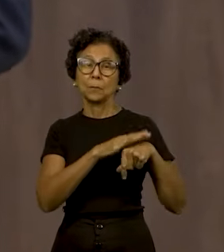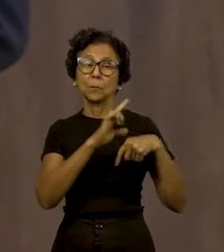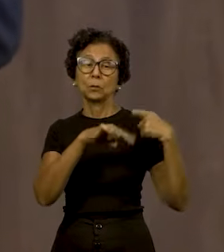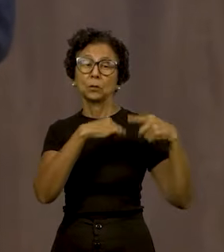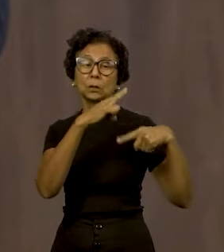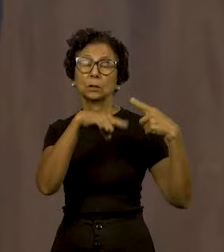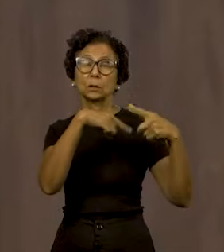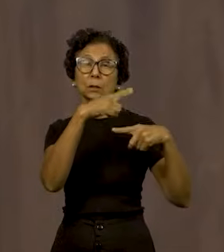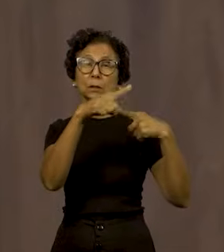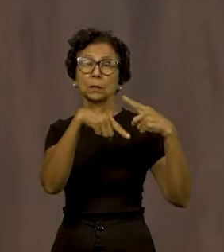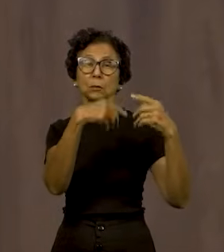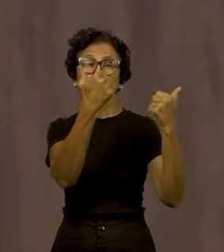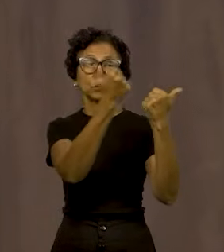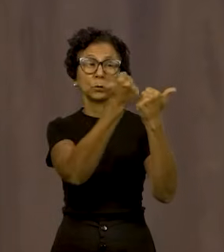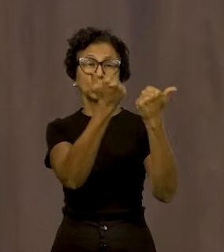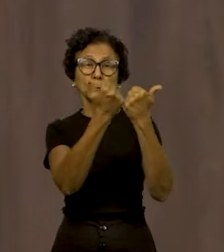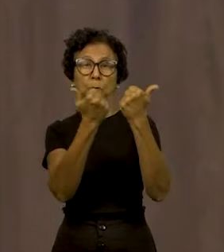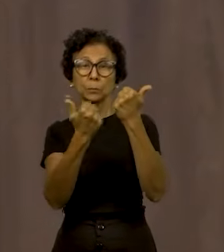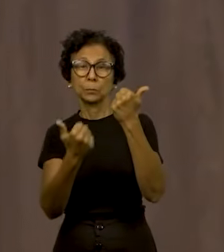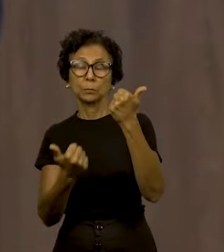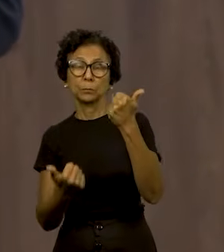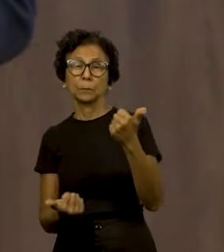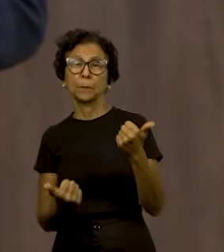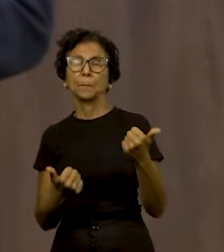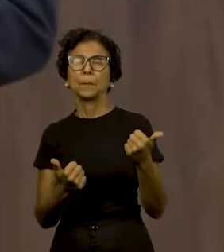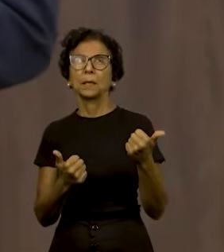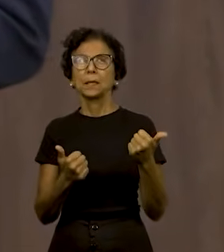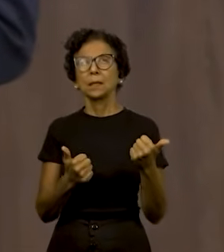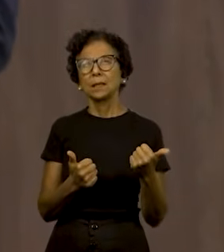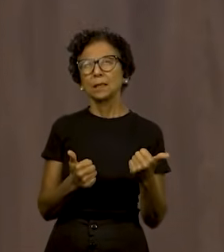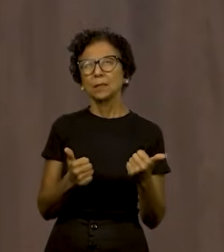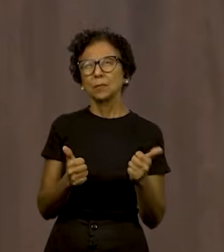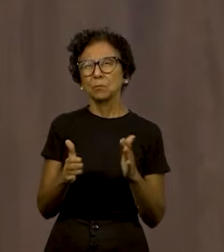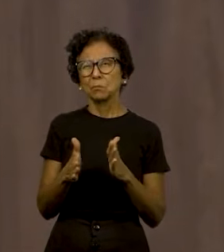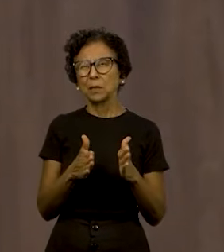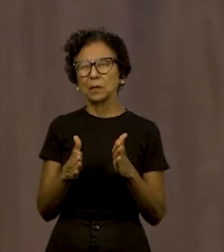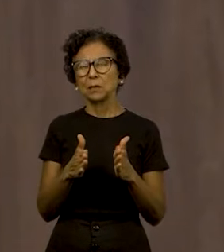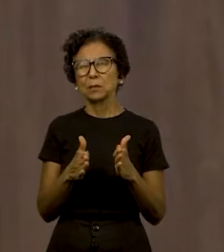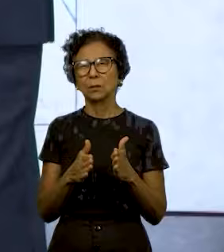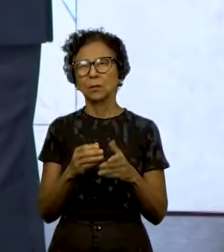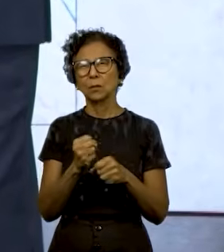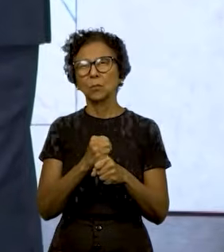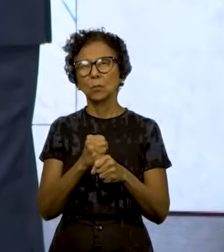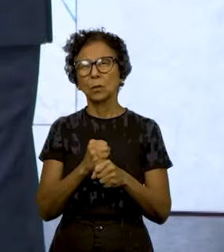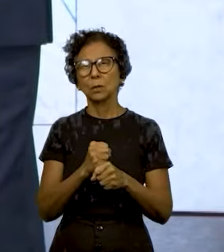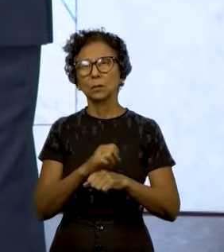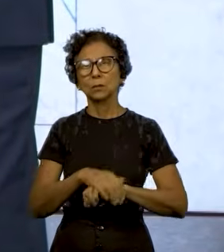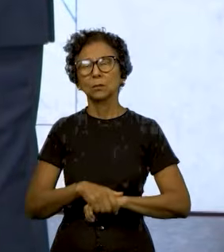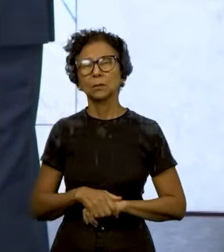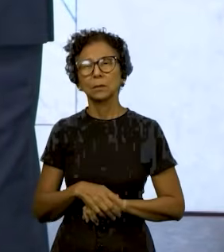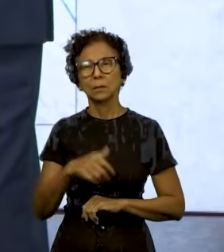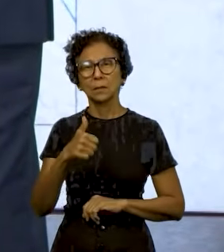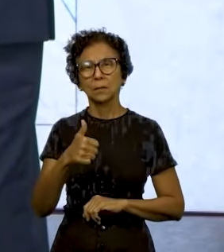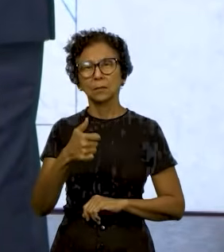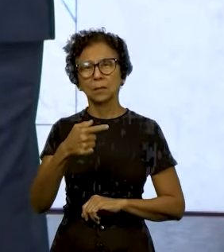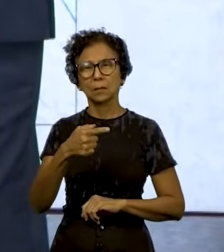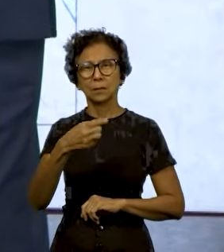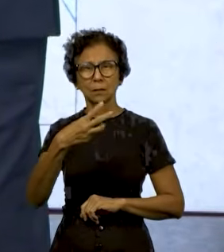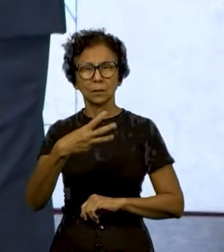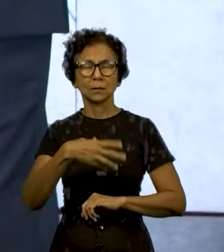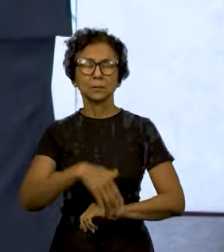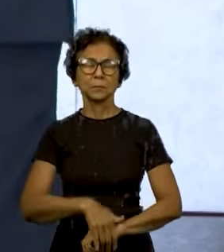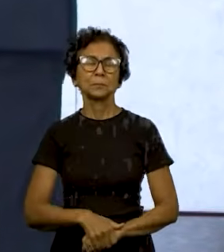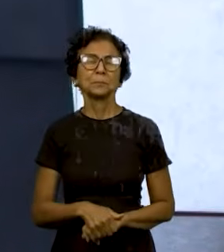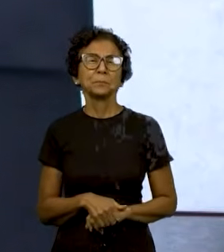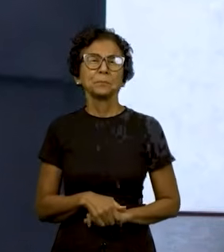E que durou até o ano 63. Por que é importante isso, professor Vinícius? Bom,